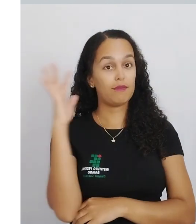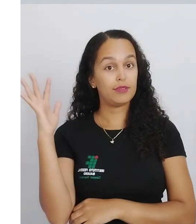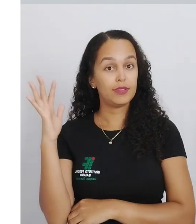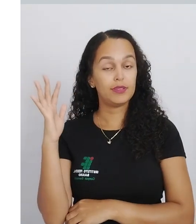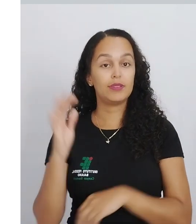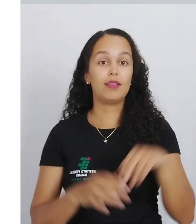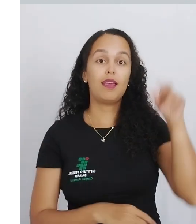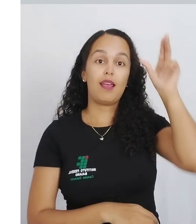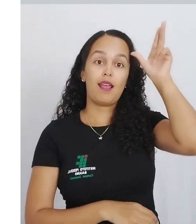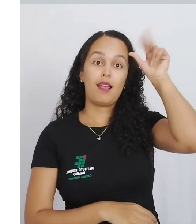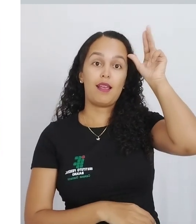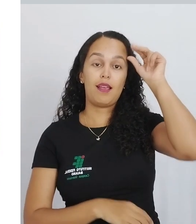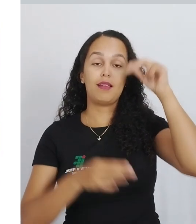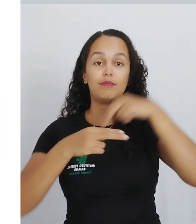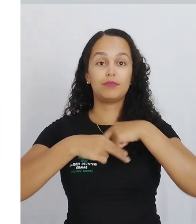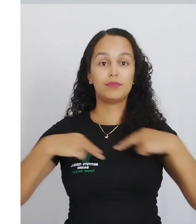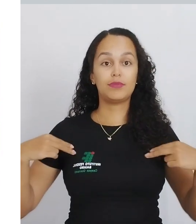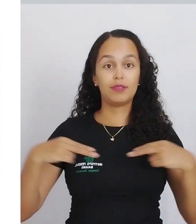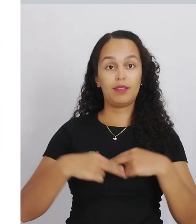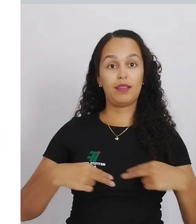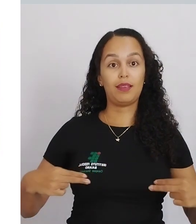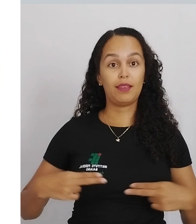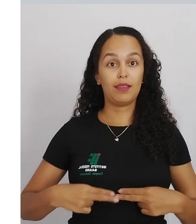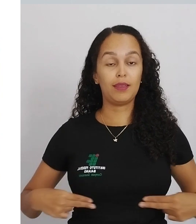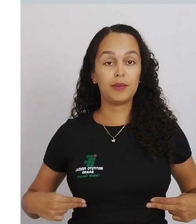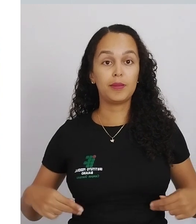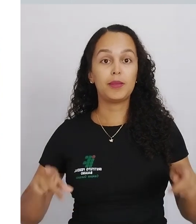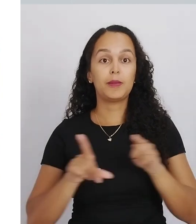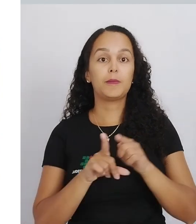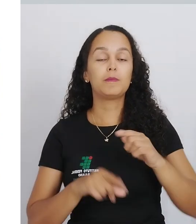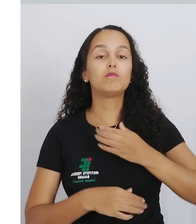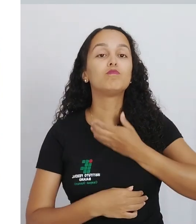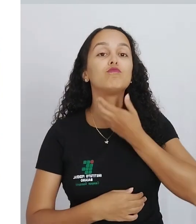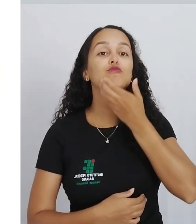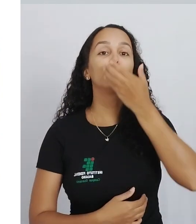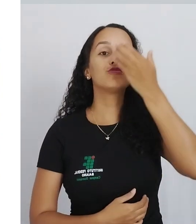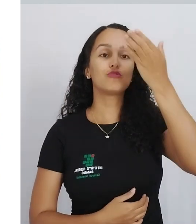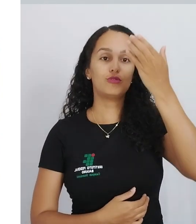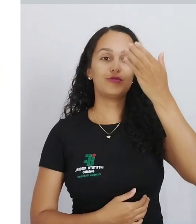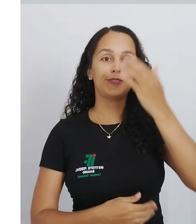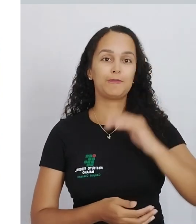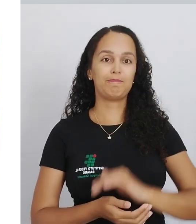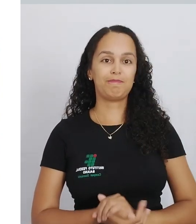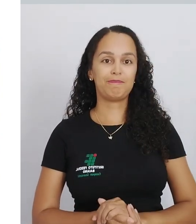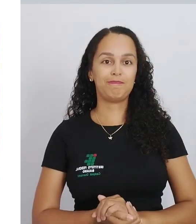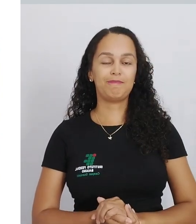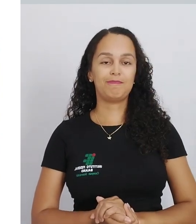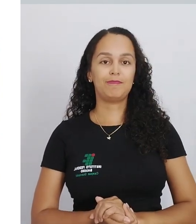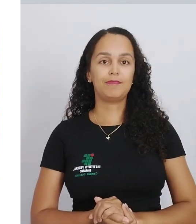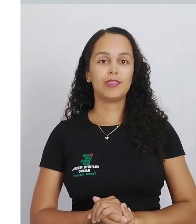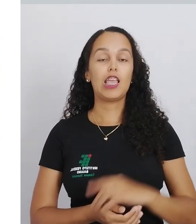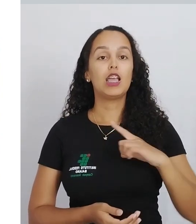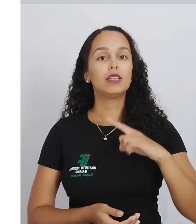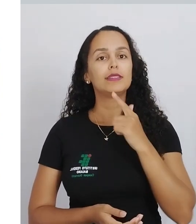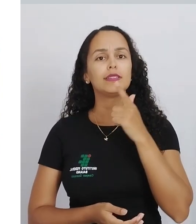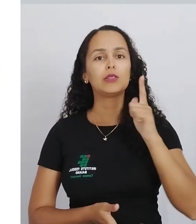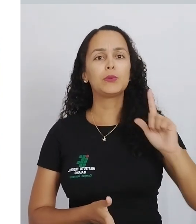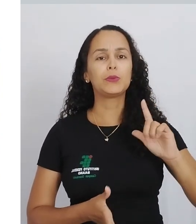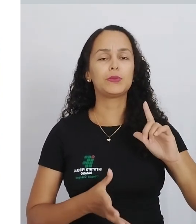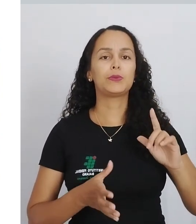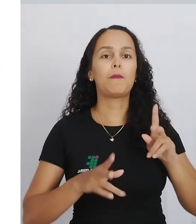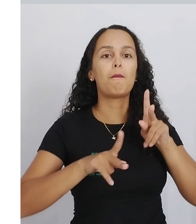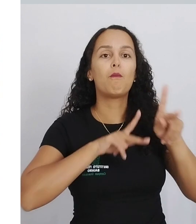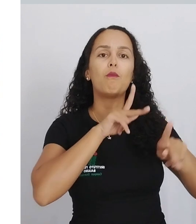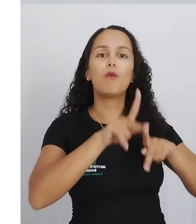que está aqui representada na imagem. Já a população é quando a gente tem aquele grupo de indivíduos que fazem parte de uma